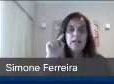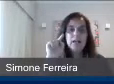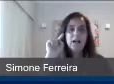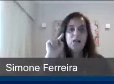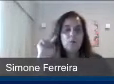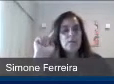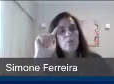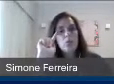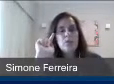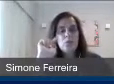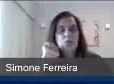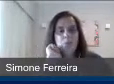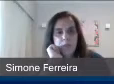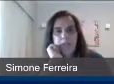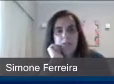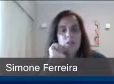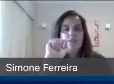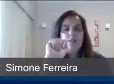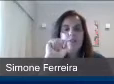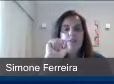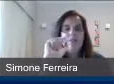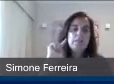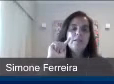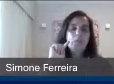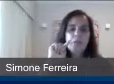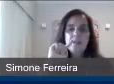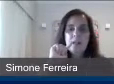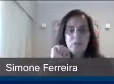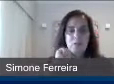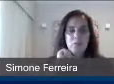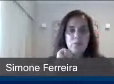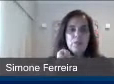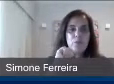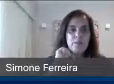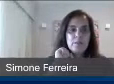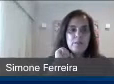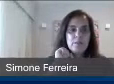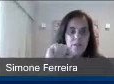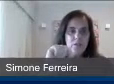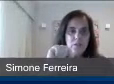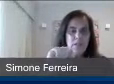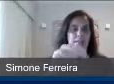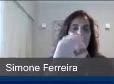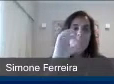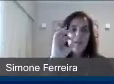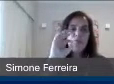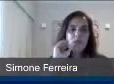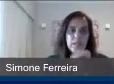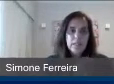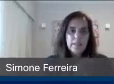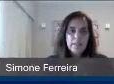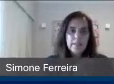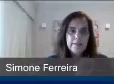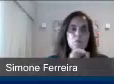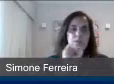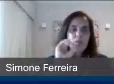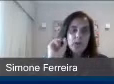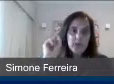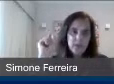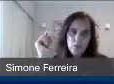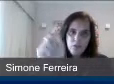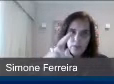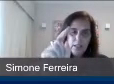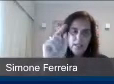coisa muito importante, você precisa aproveitar seu ensino médio para se envolver em atividades e para estudar inglês, e uma das coisas que a gente tem